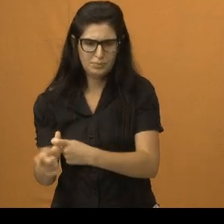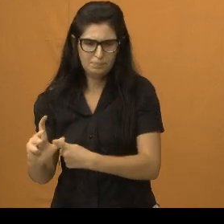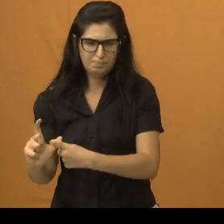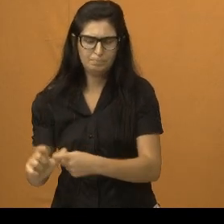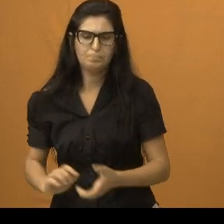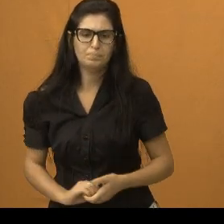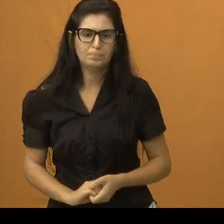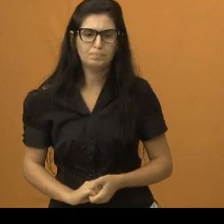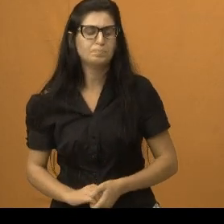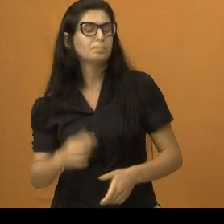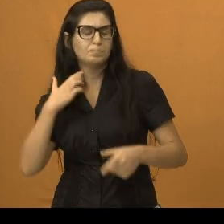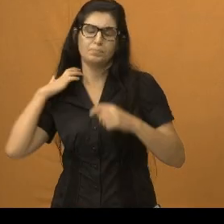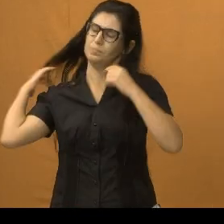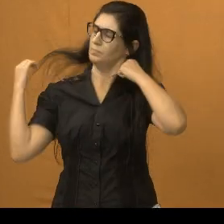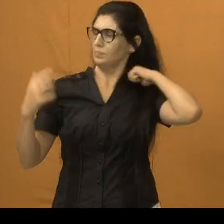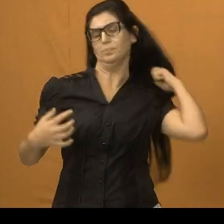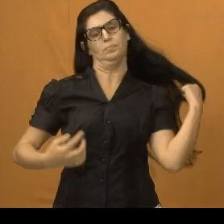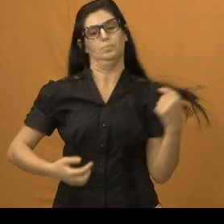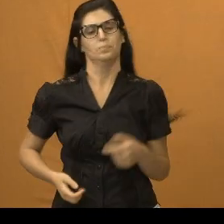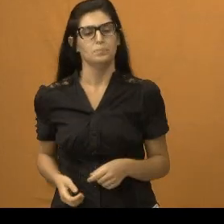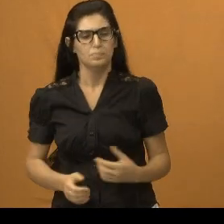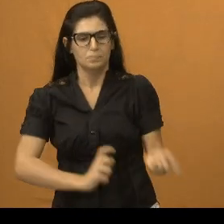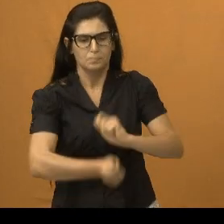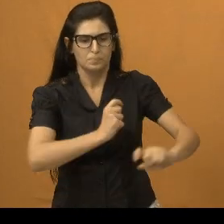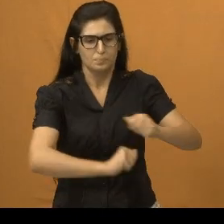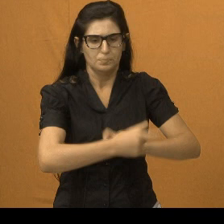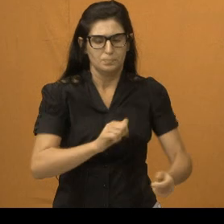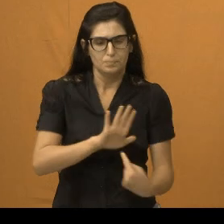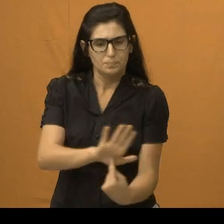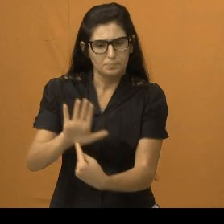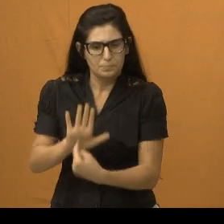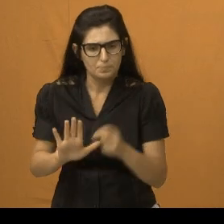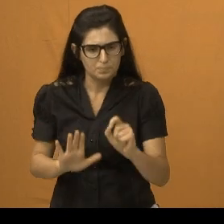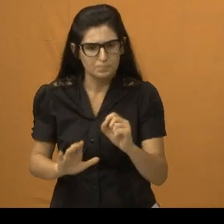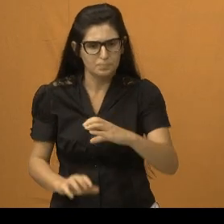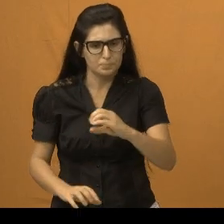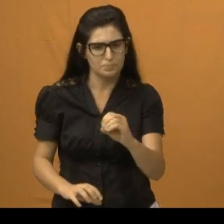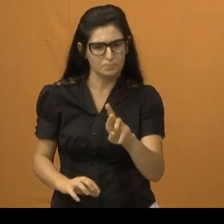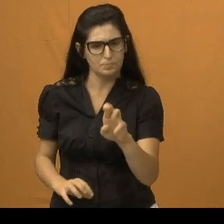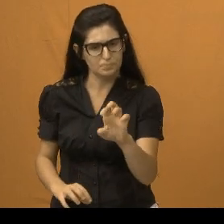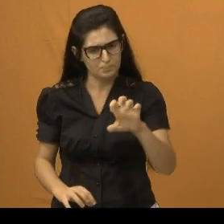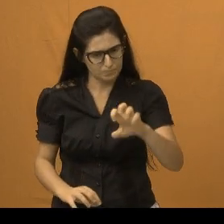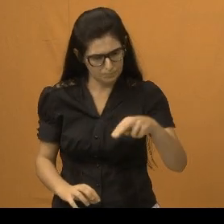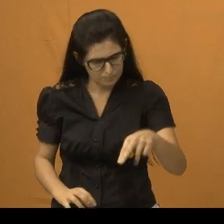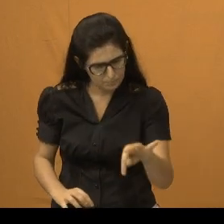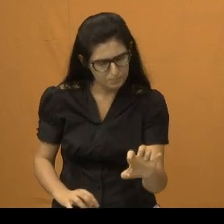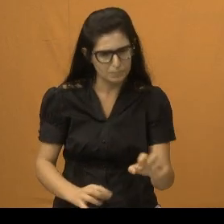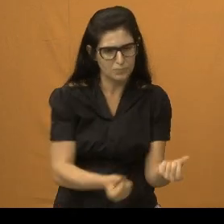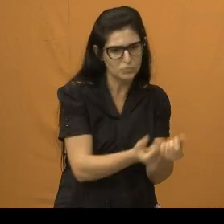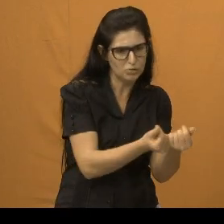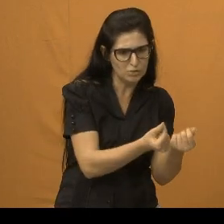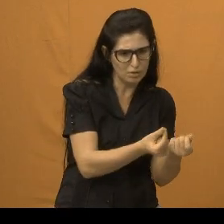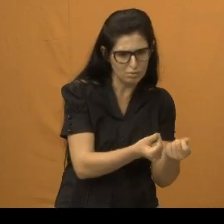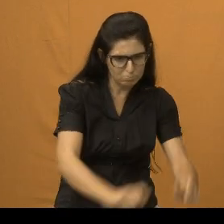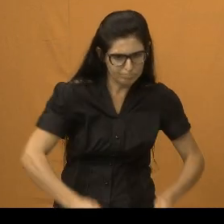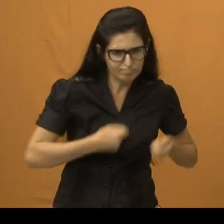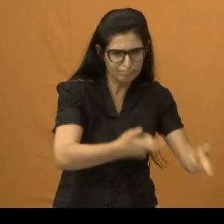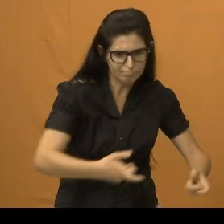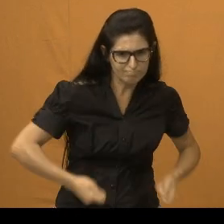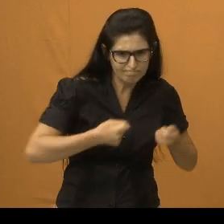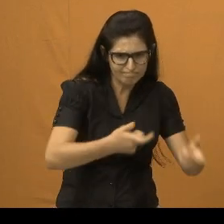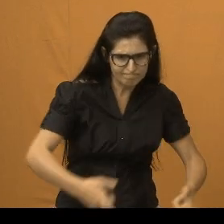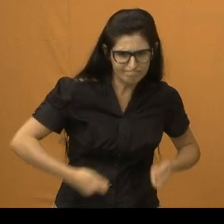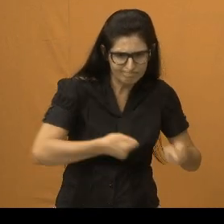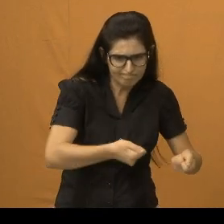Aqui temos as despesas de categoria econômica, na qual iremos colocar a corrente e a de capital. Aqui temos a meta